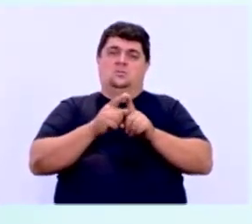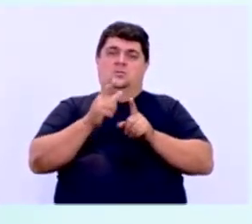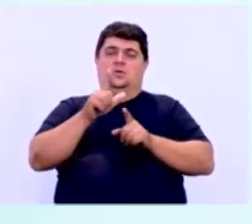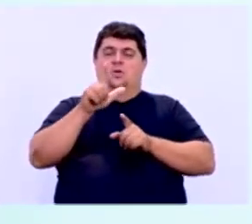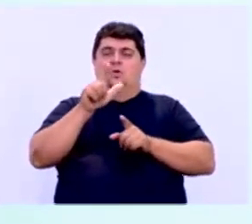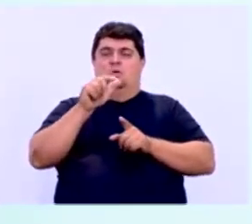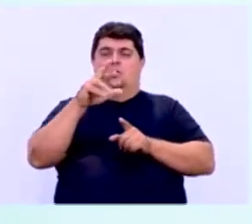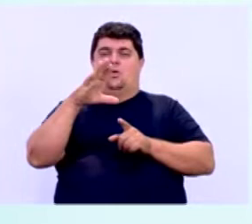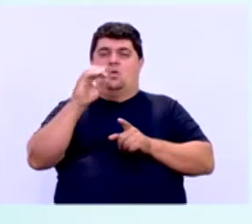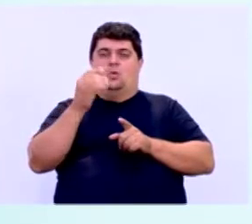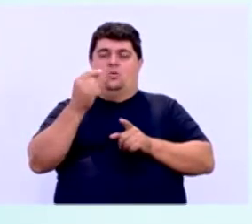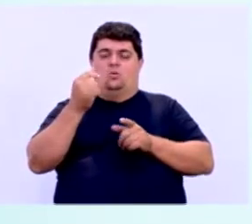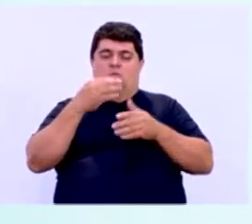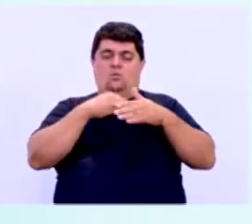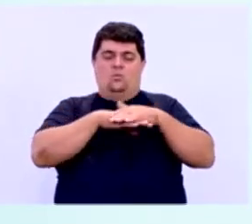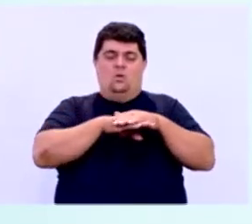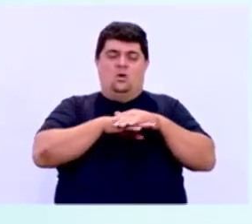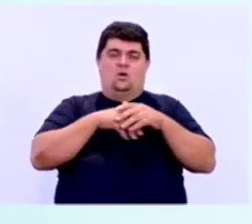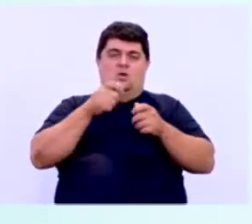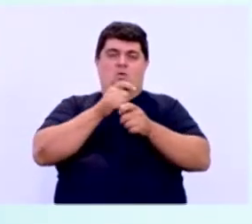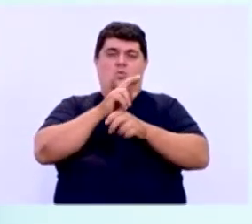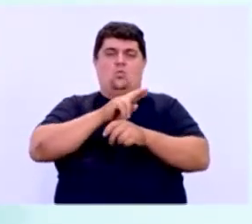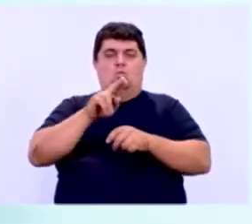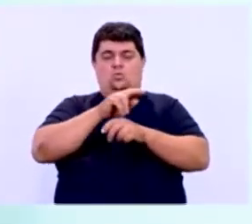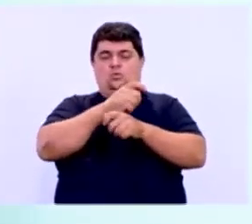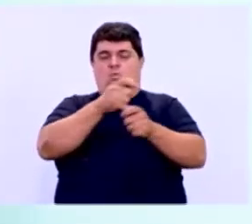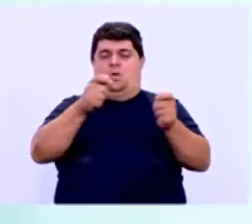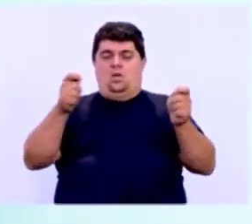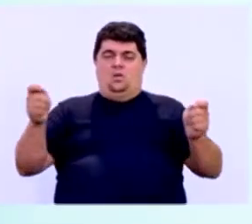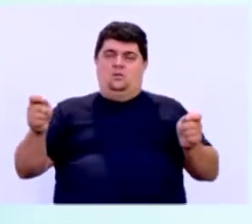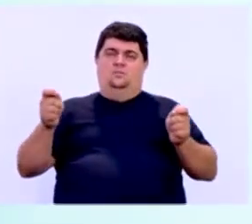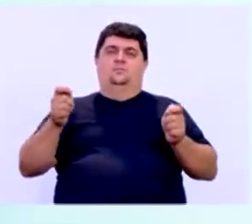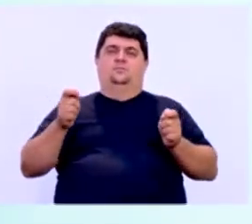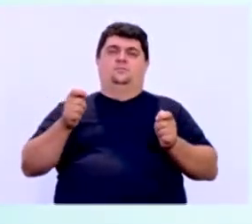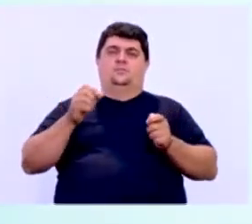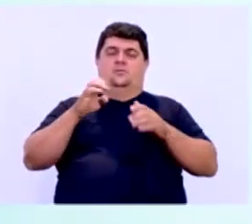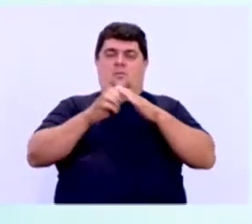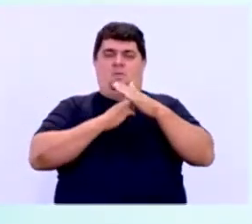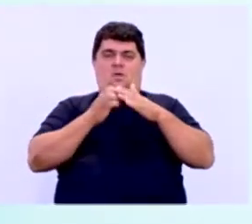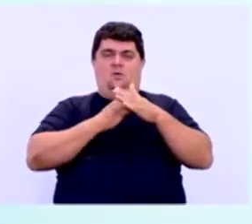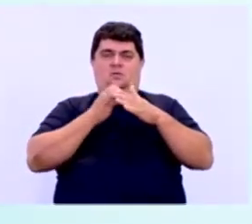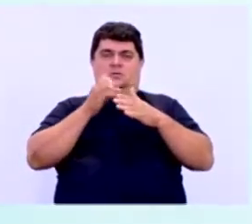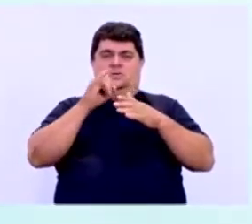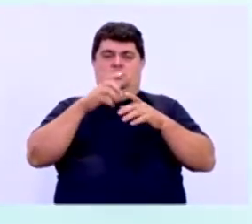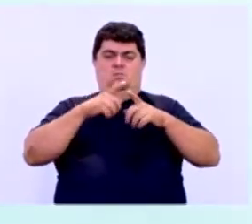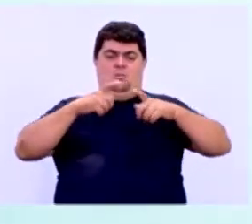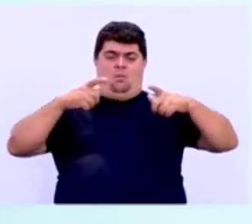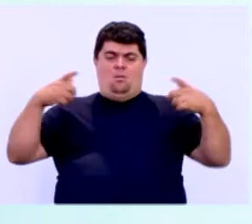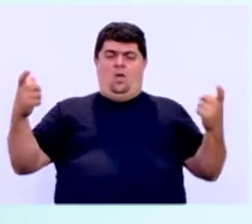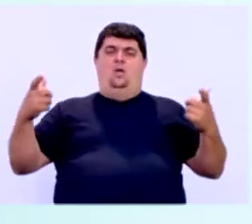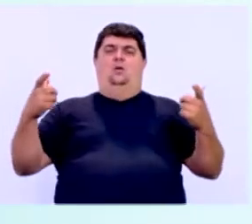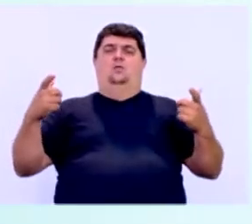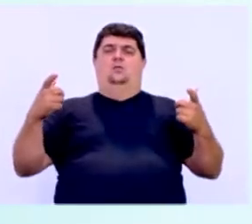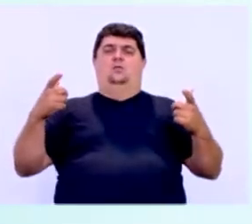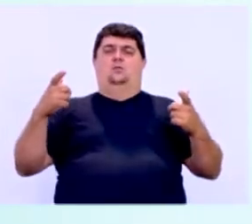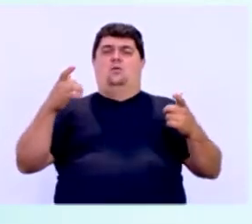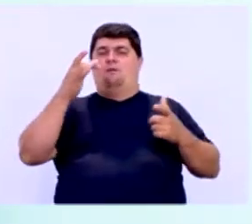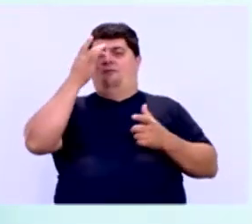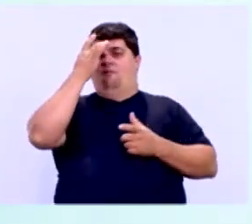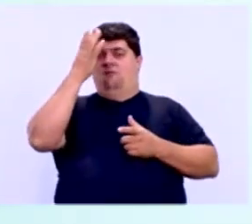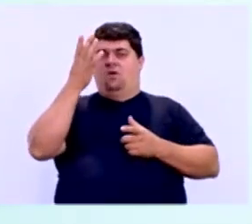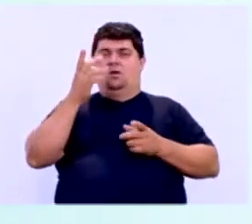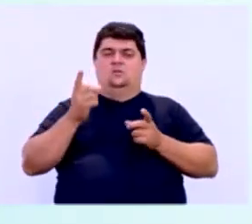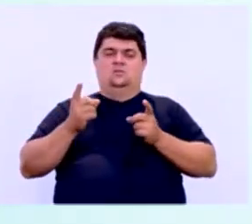de recursos, né? O importante lembrar é que quando as empresas elas são de grande porte, né, é fácil